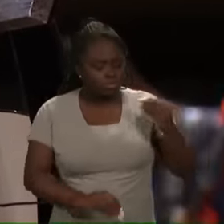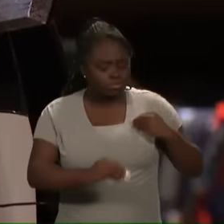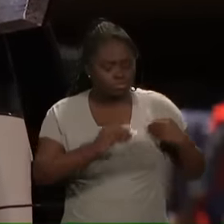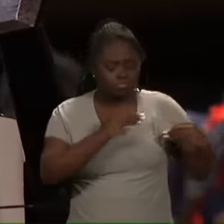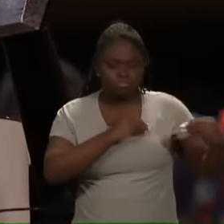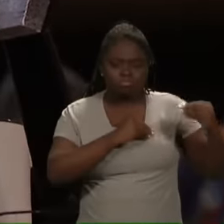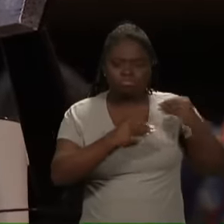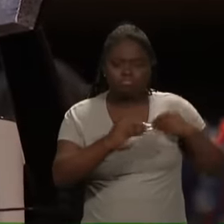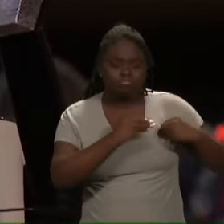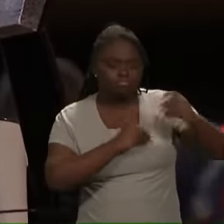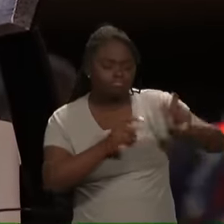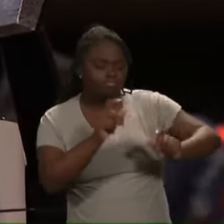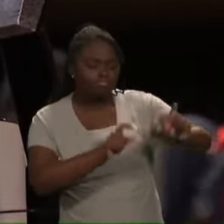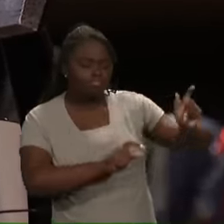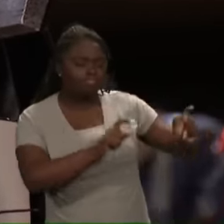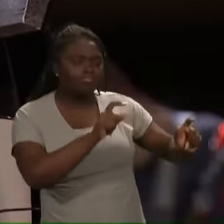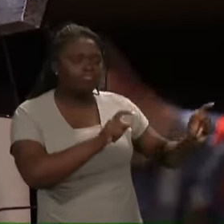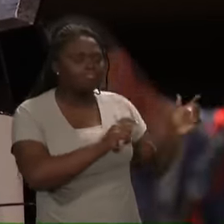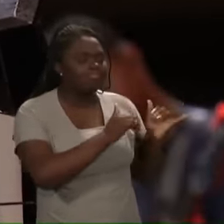são, os